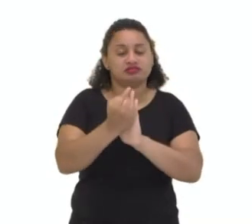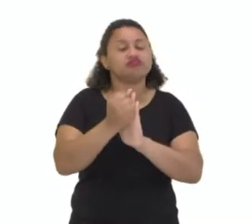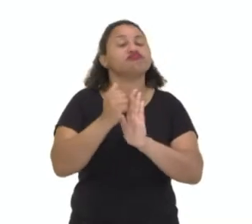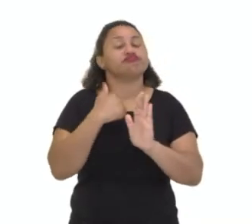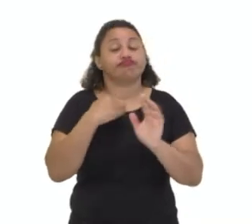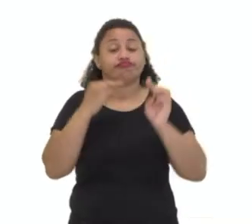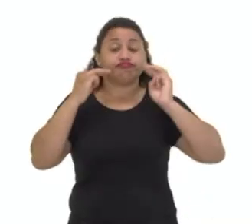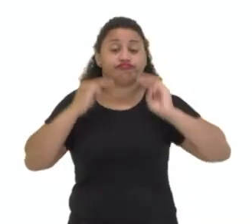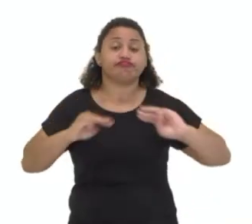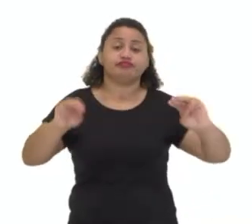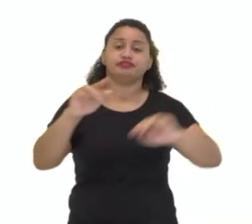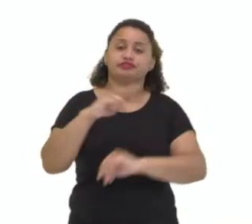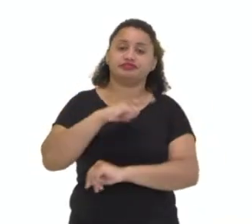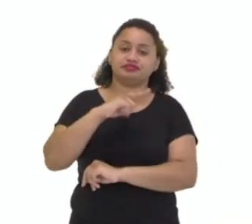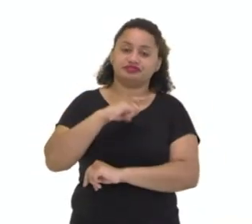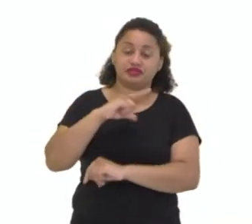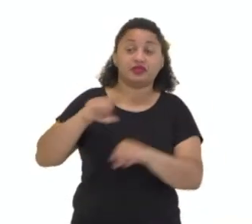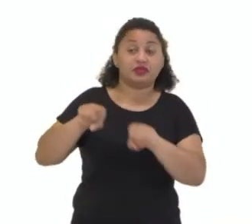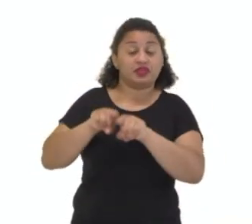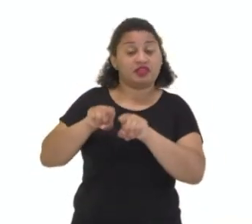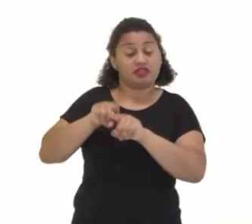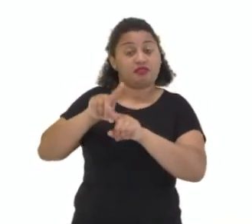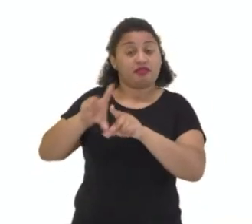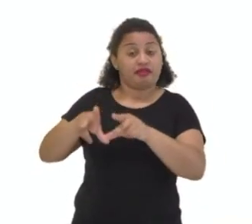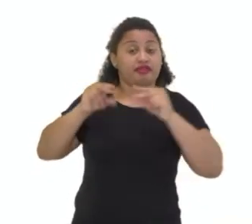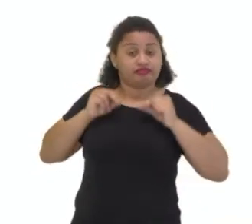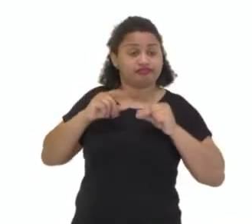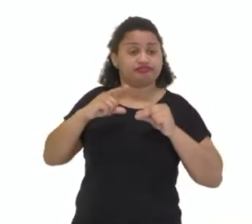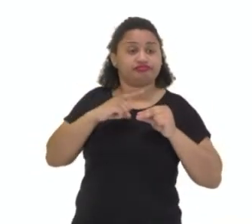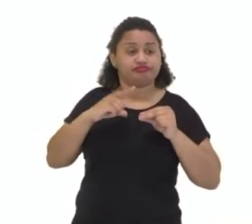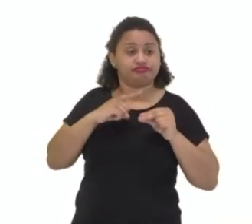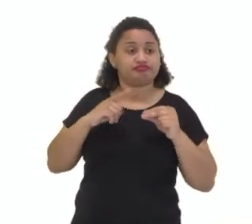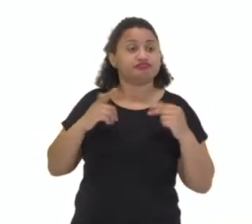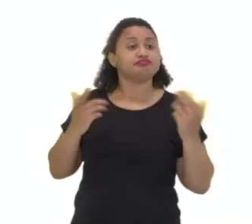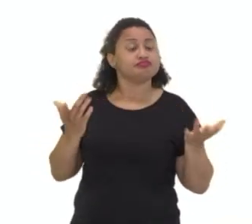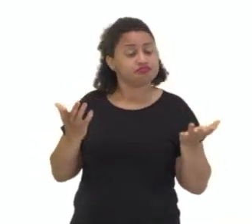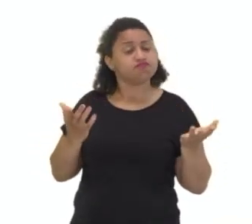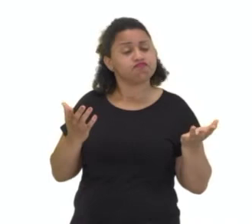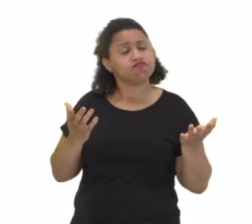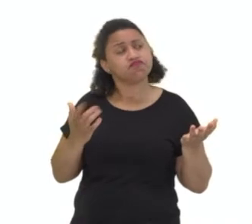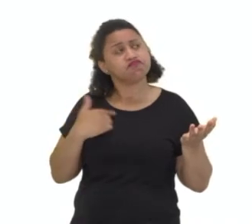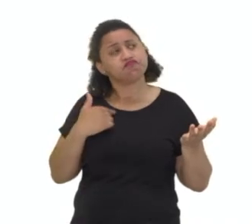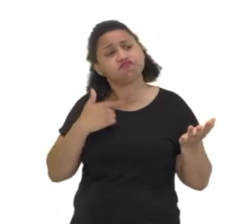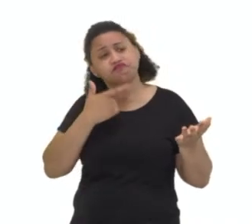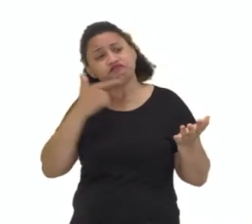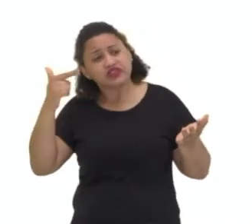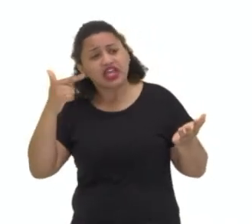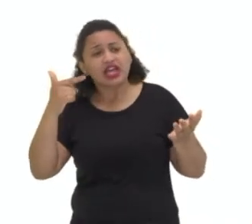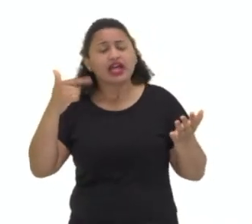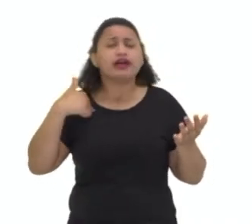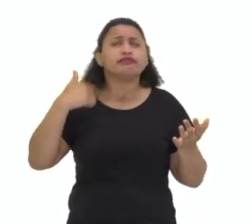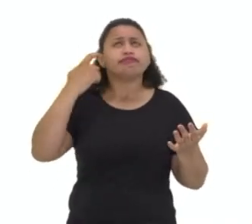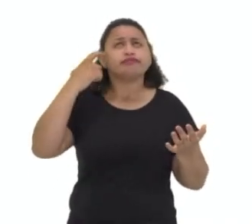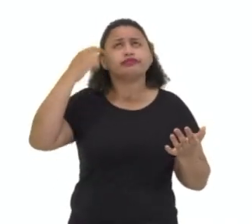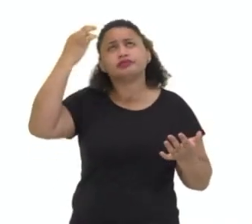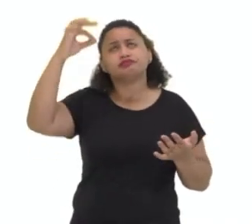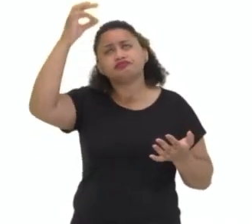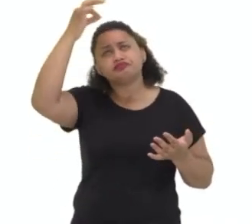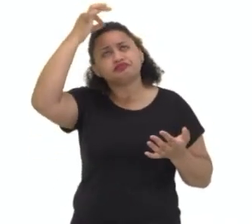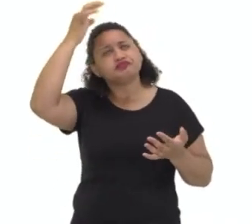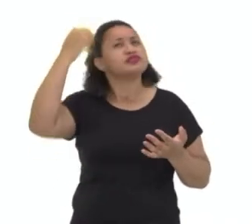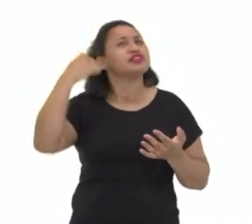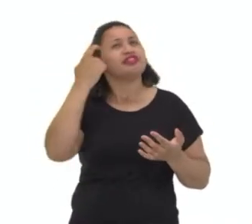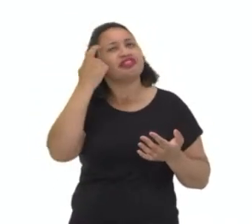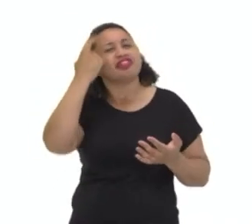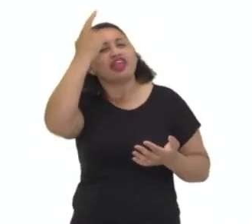missão e a sua recompensa. Até riu quando falam em espiritualismo e idealismo para os que